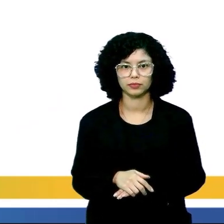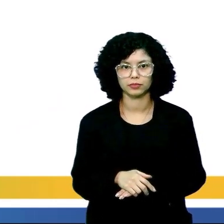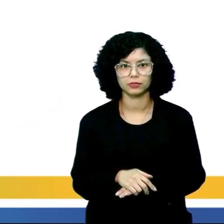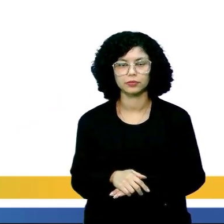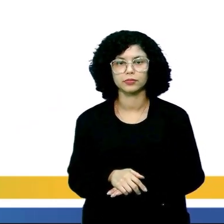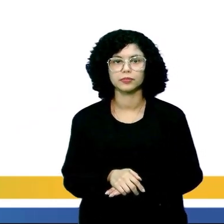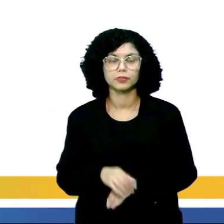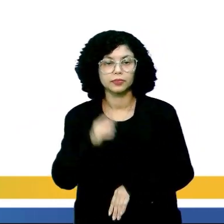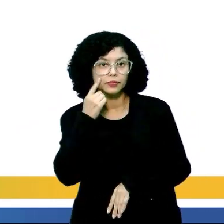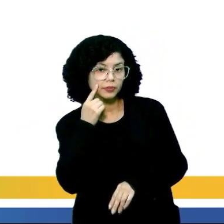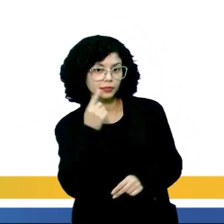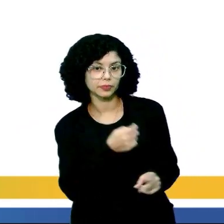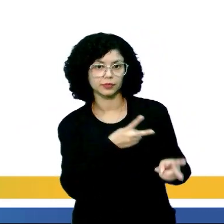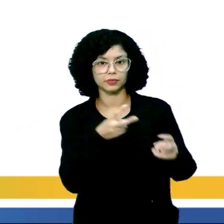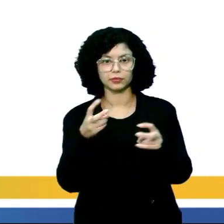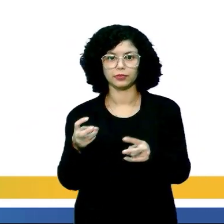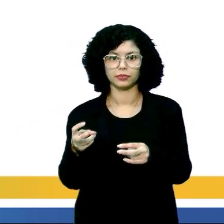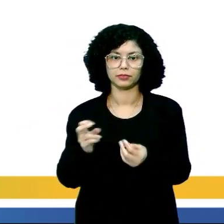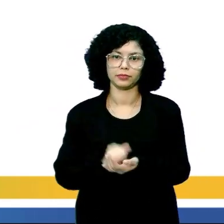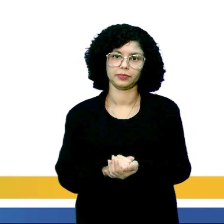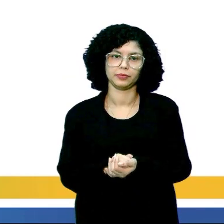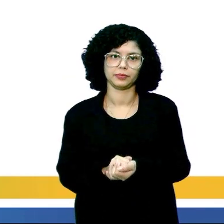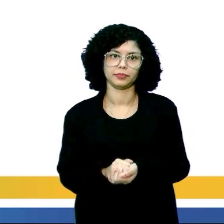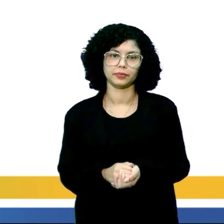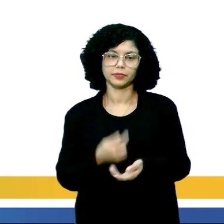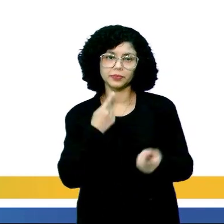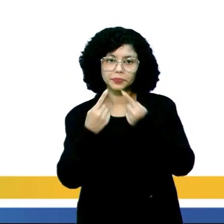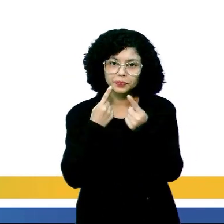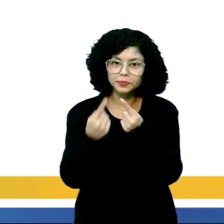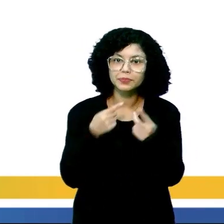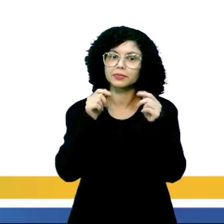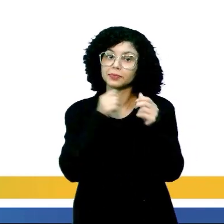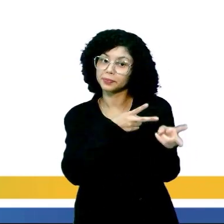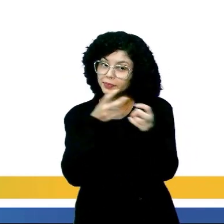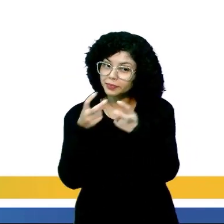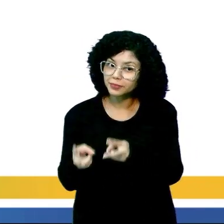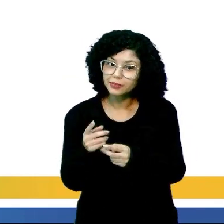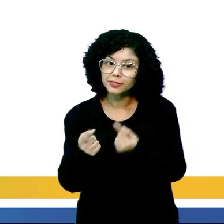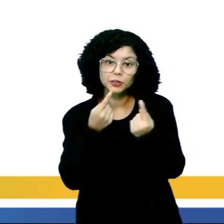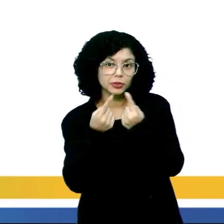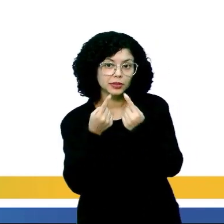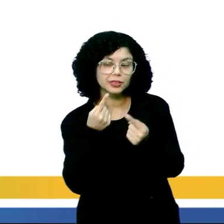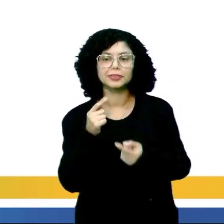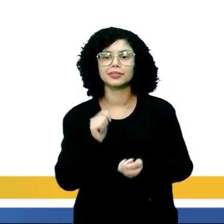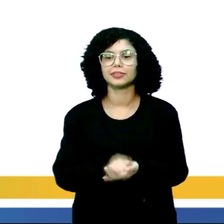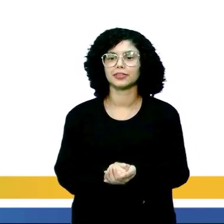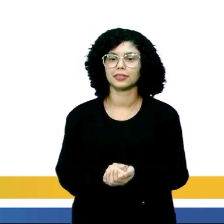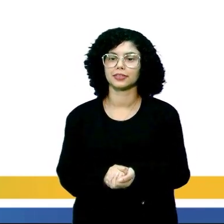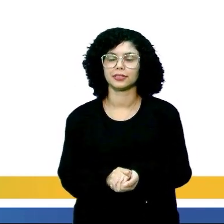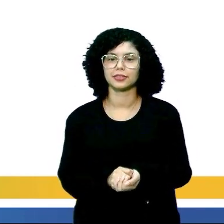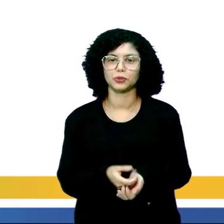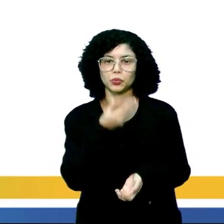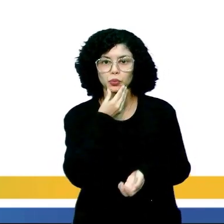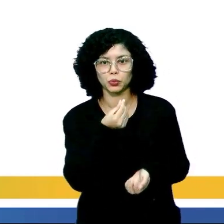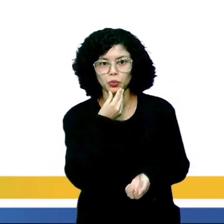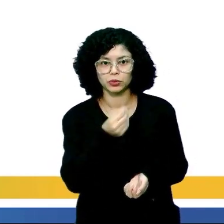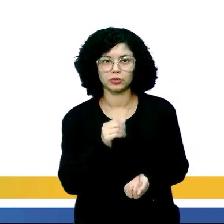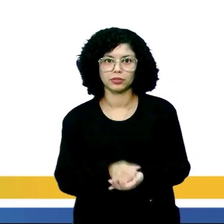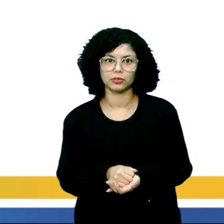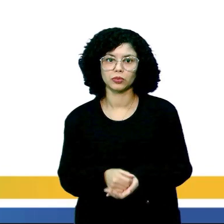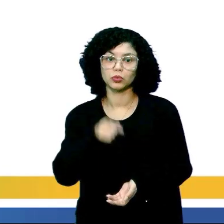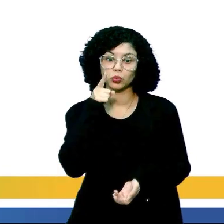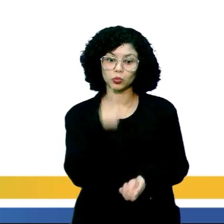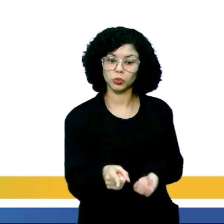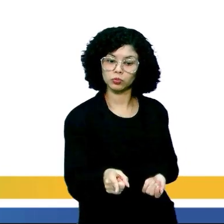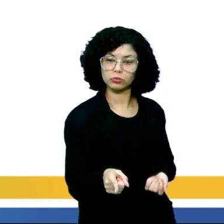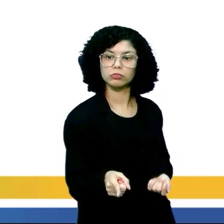né? Observe que com esse recurso não verbal nós podemos perceber a grandeza, né? Ou seja, o homem ele nasceu para